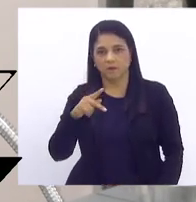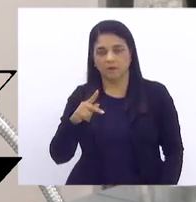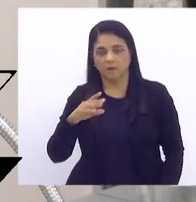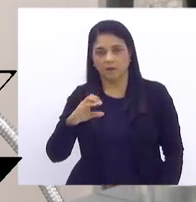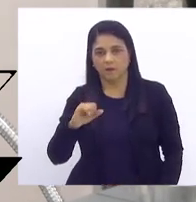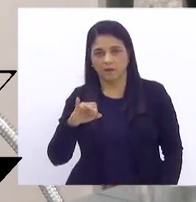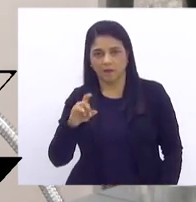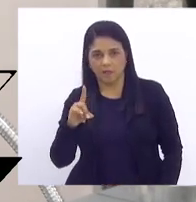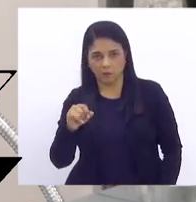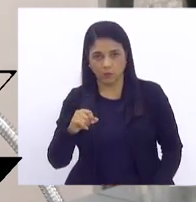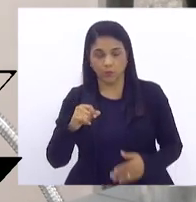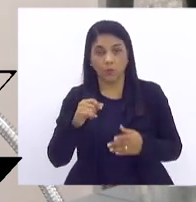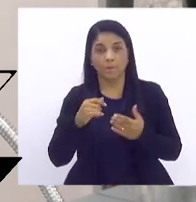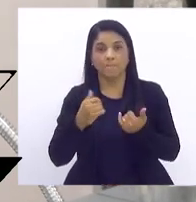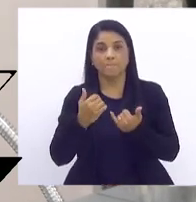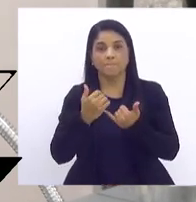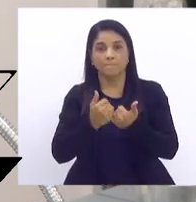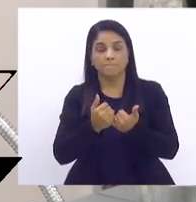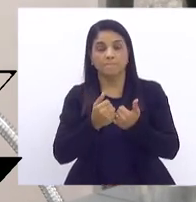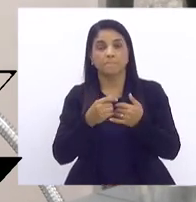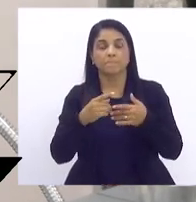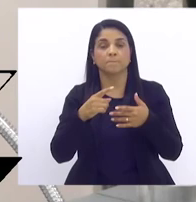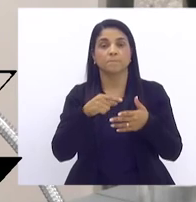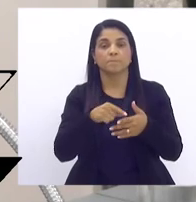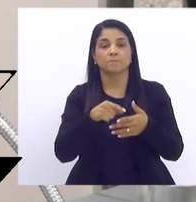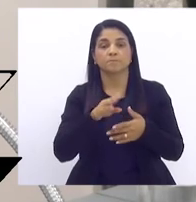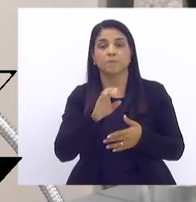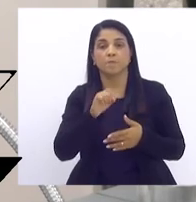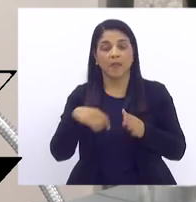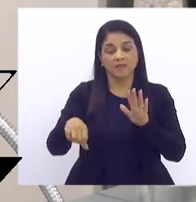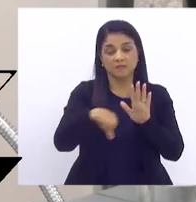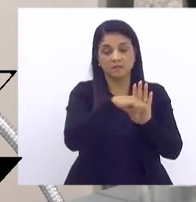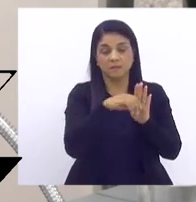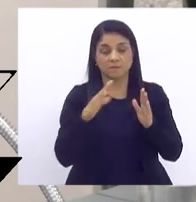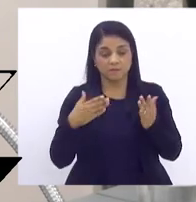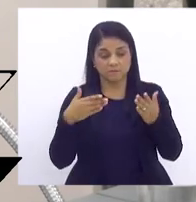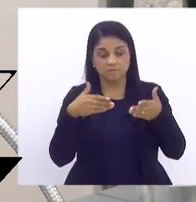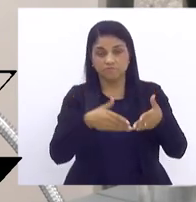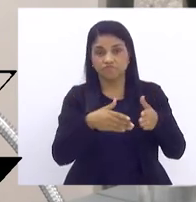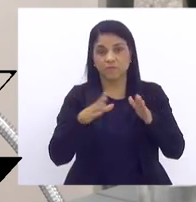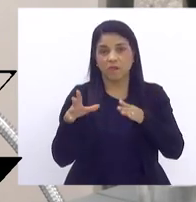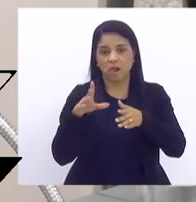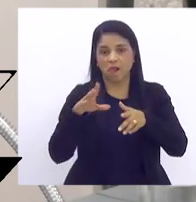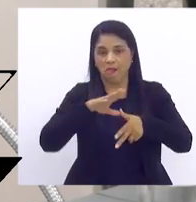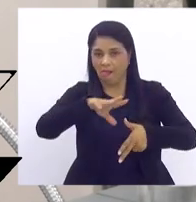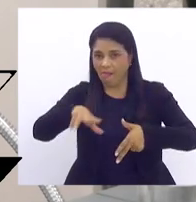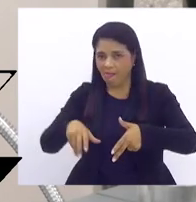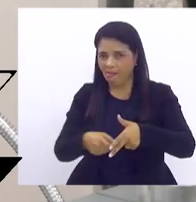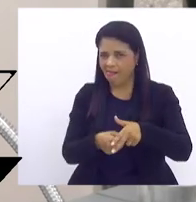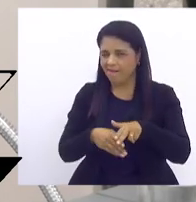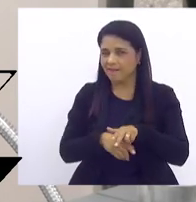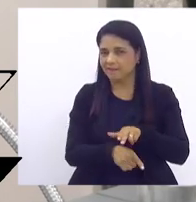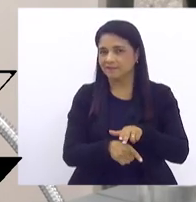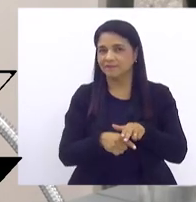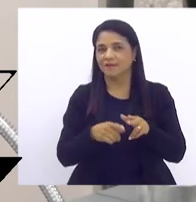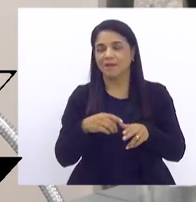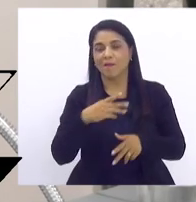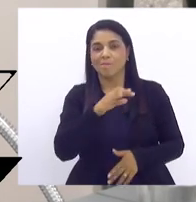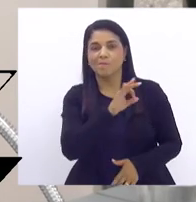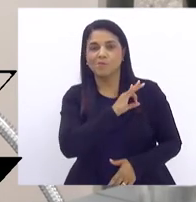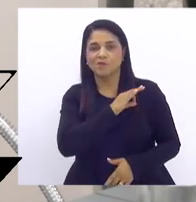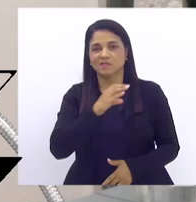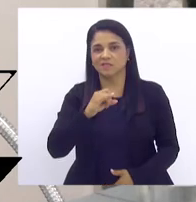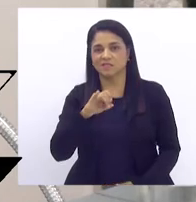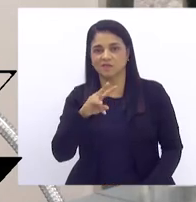bens oriundos de ilícitos penais relacionados aos crimes de lavagem de capital para a Polícia Civil e para o Fundo Estadual da